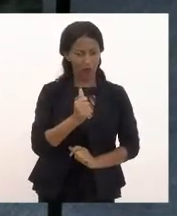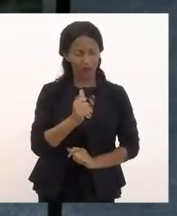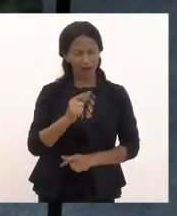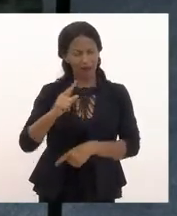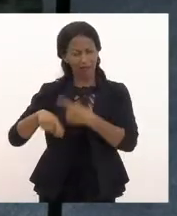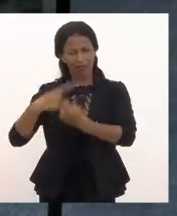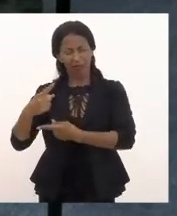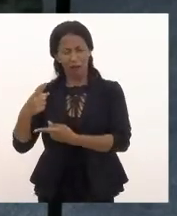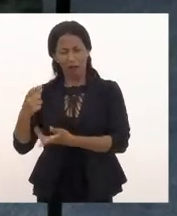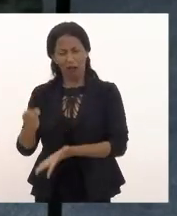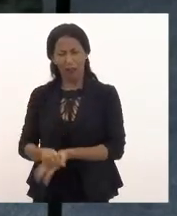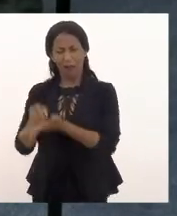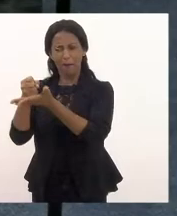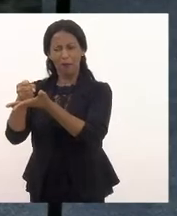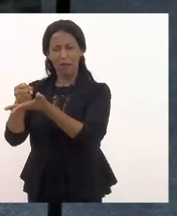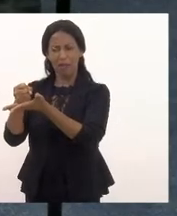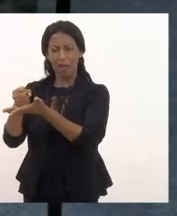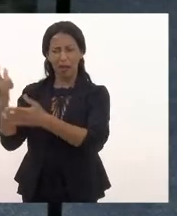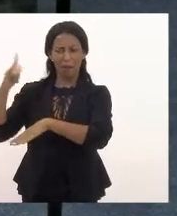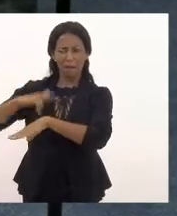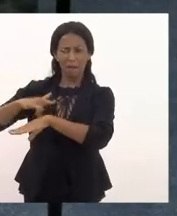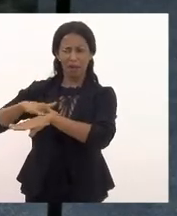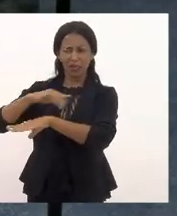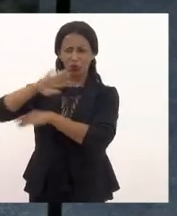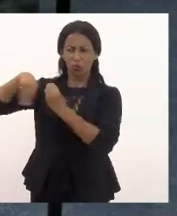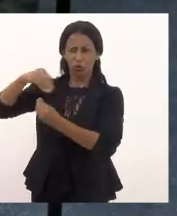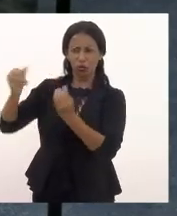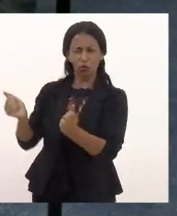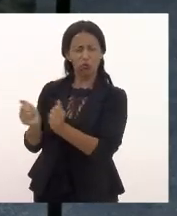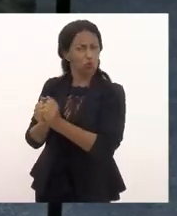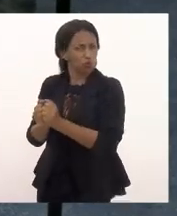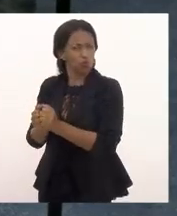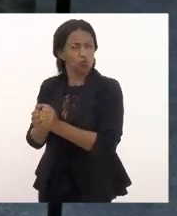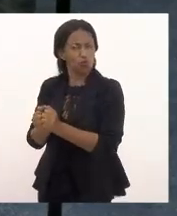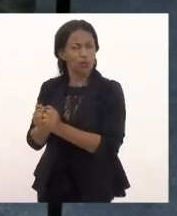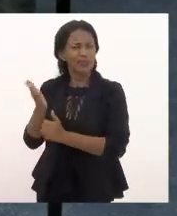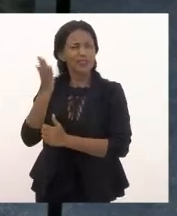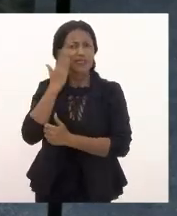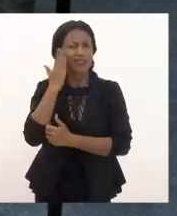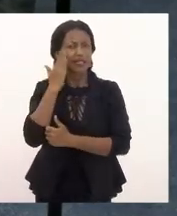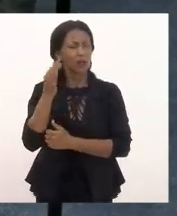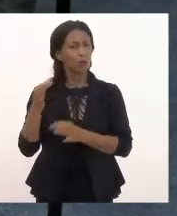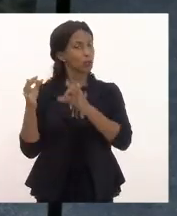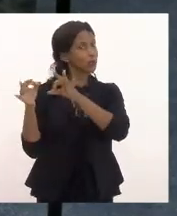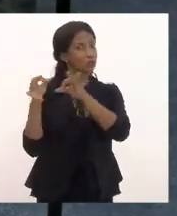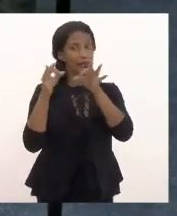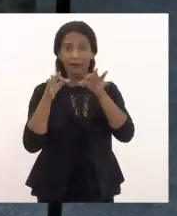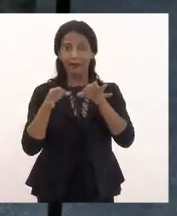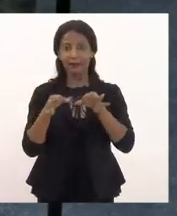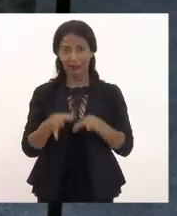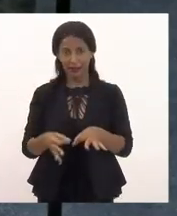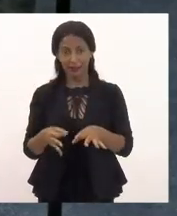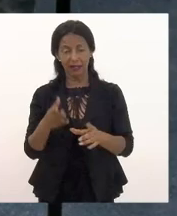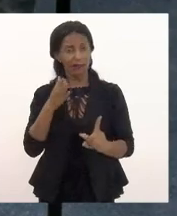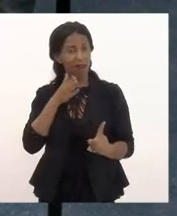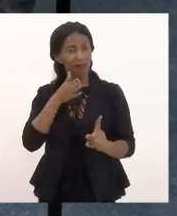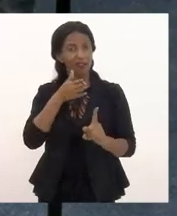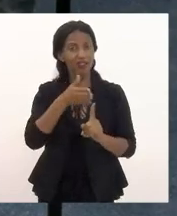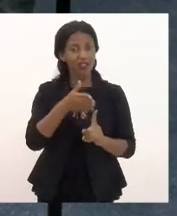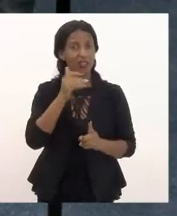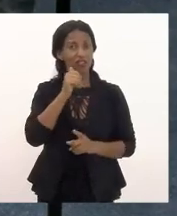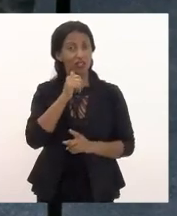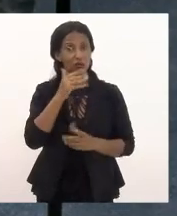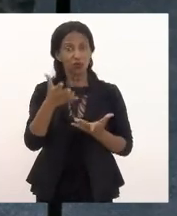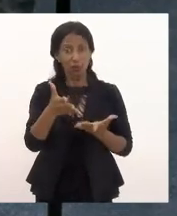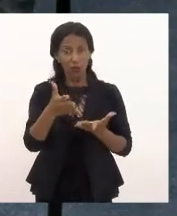apoiar esses banheiros de gênero? E nós sabemos que isso, com certeza, vai atingir as